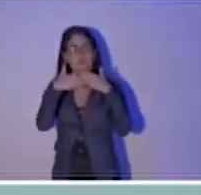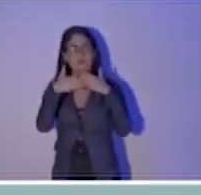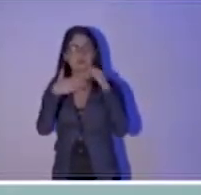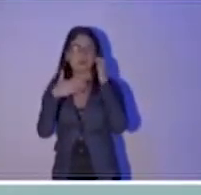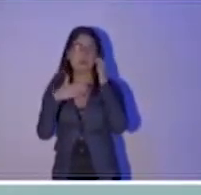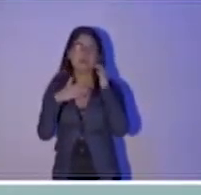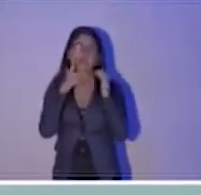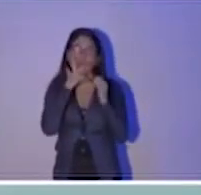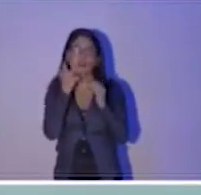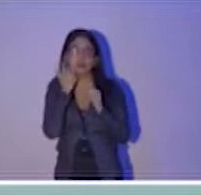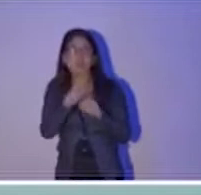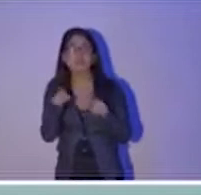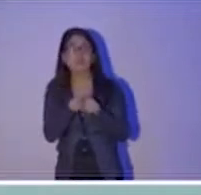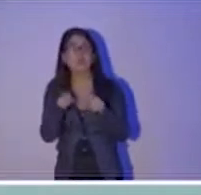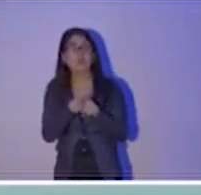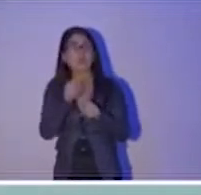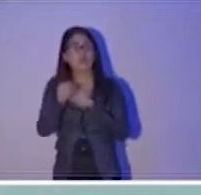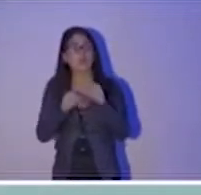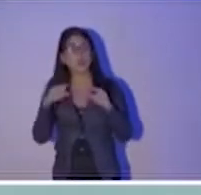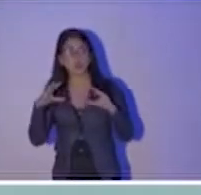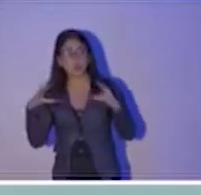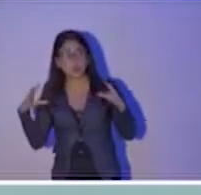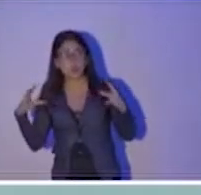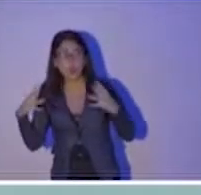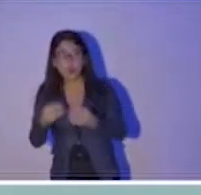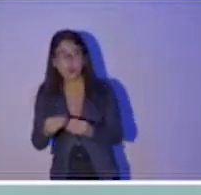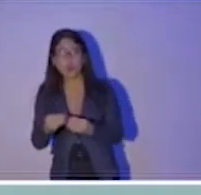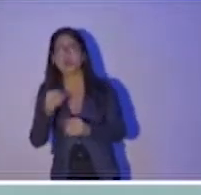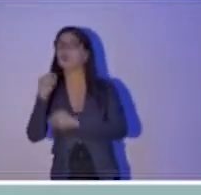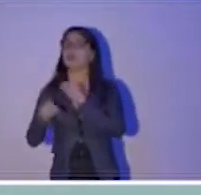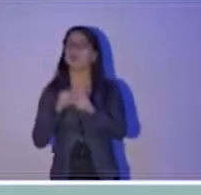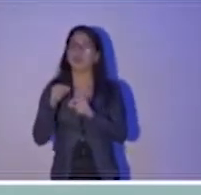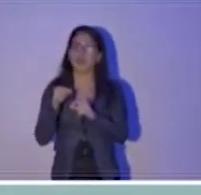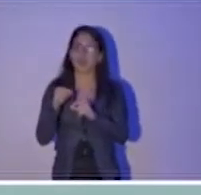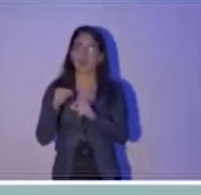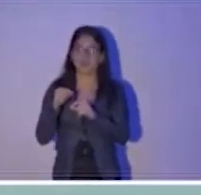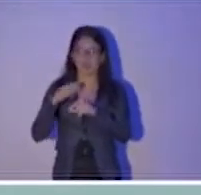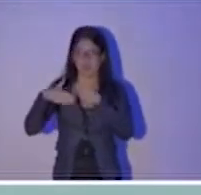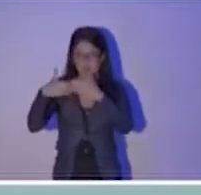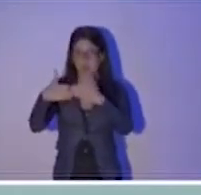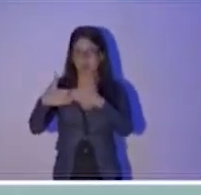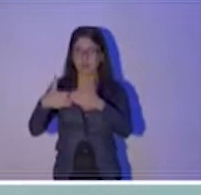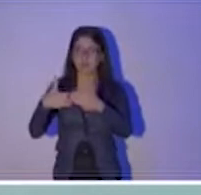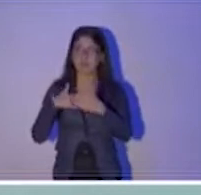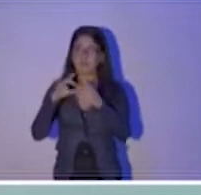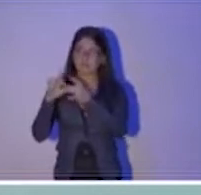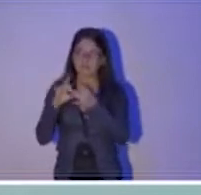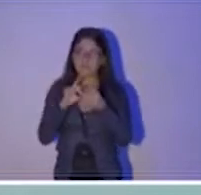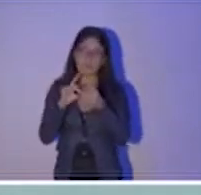nós estejamos envolvidos num grande processo de construção sistêmica. A Camila falava